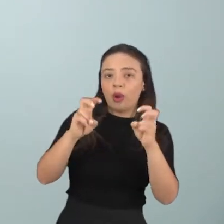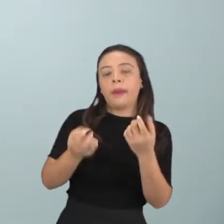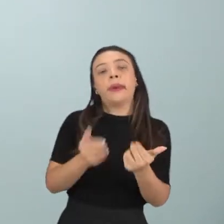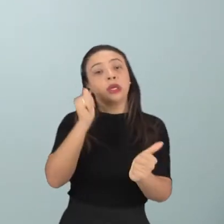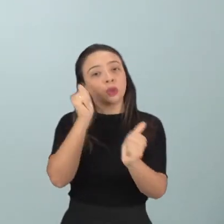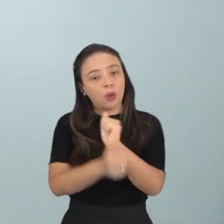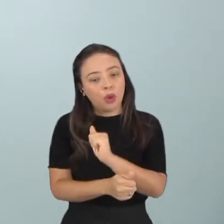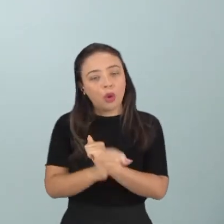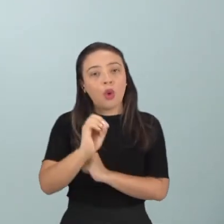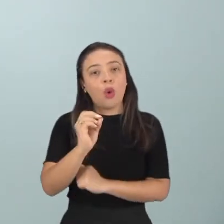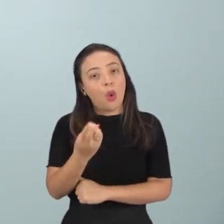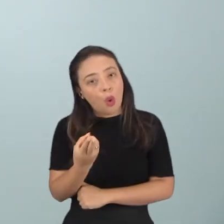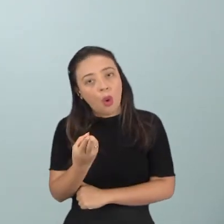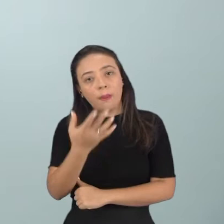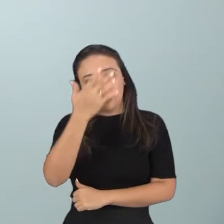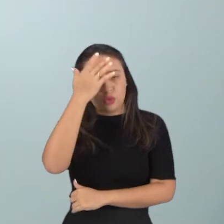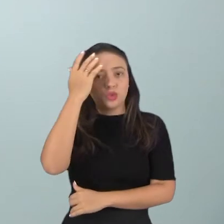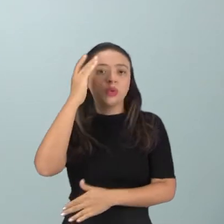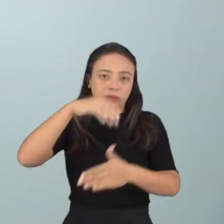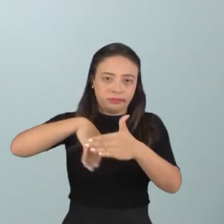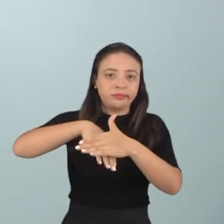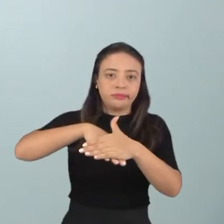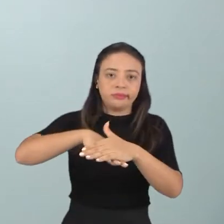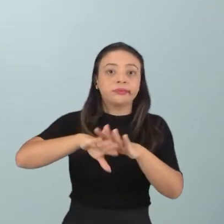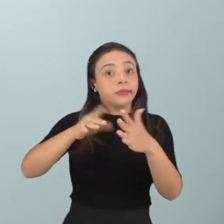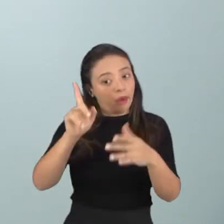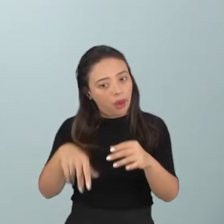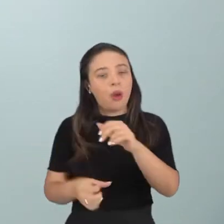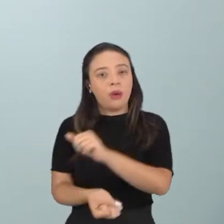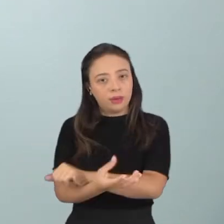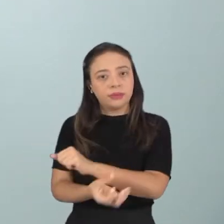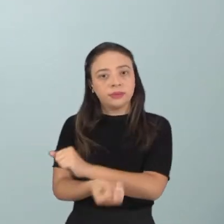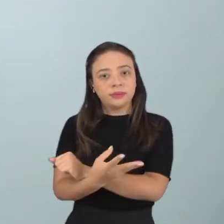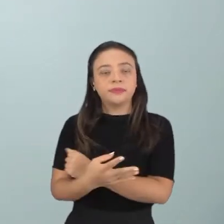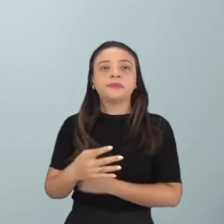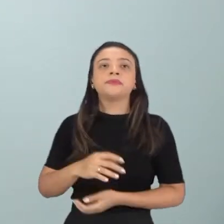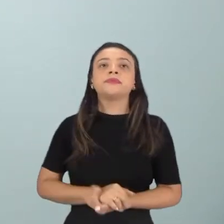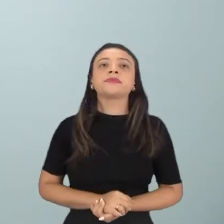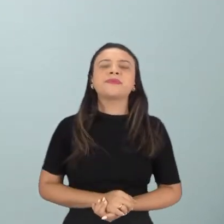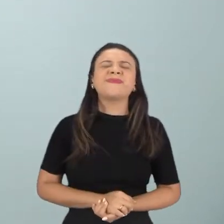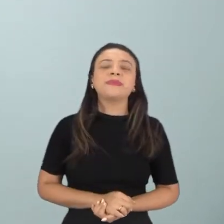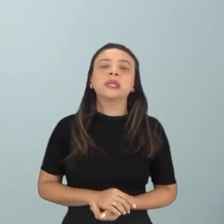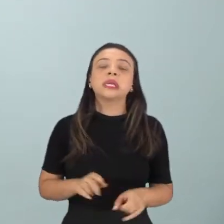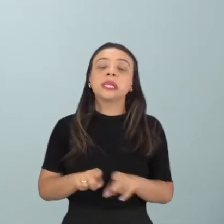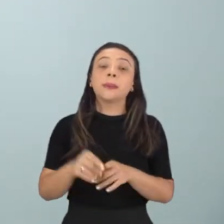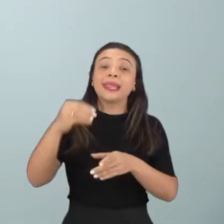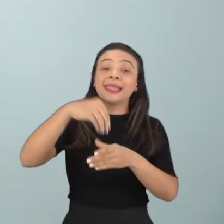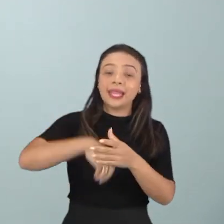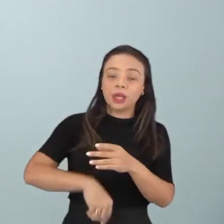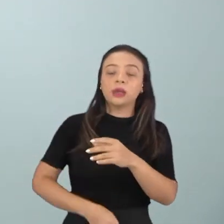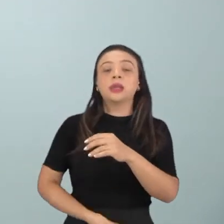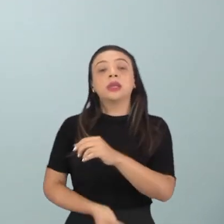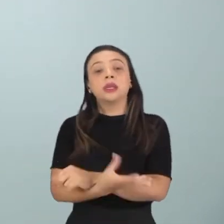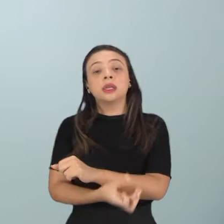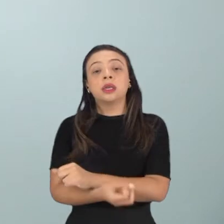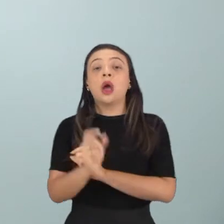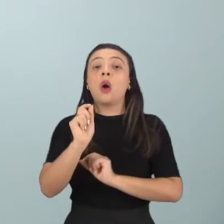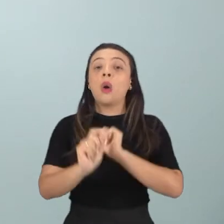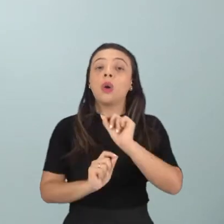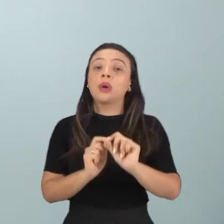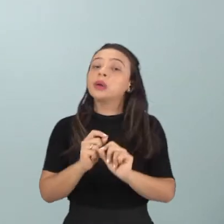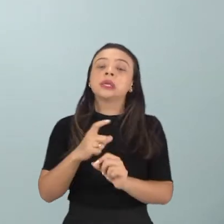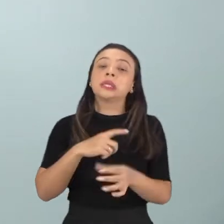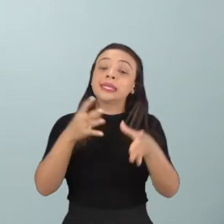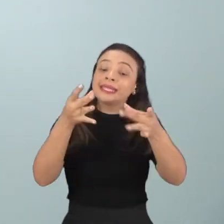esportes então isso vai dar uma dica para gente outra coisa que a gente pode observar dentro das Pistas tipográficas são